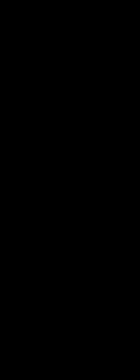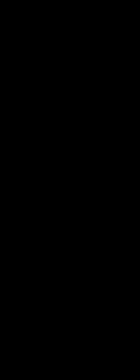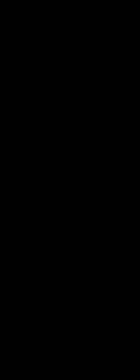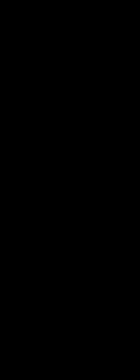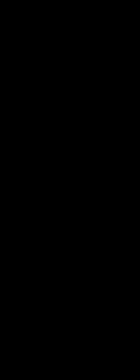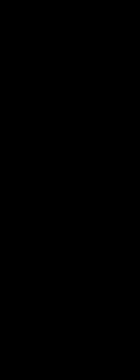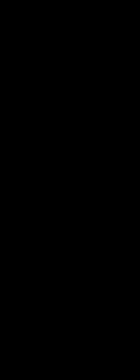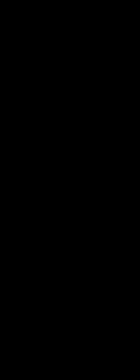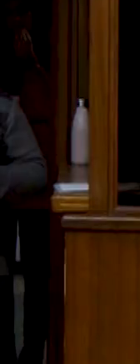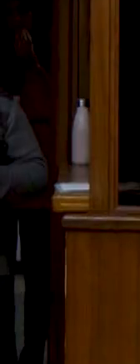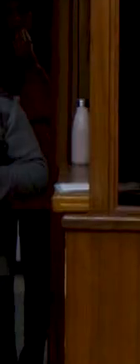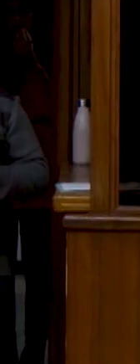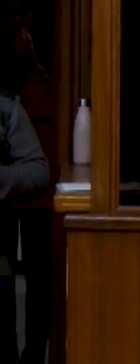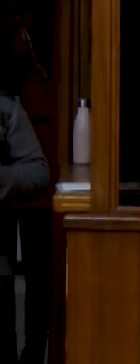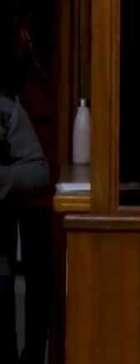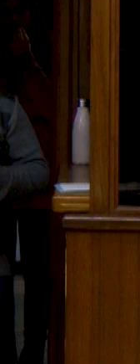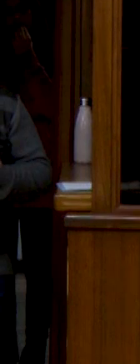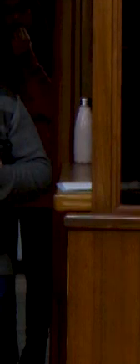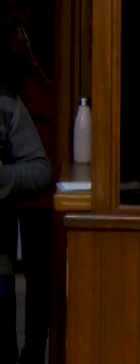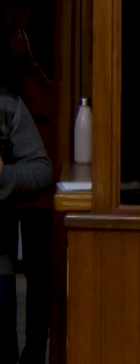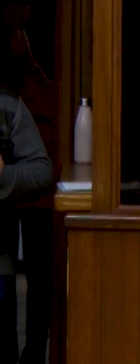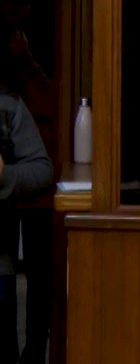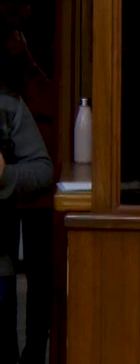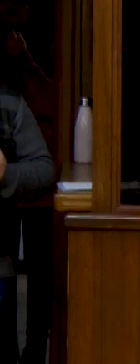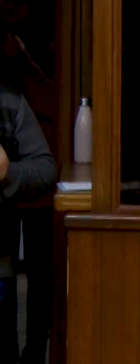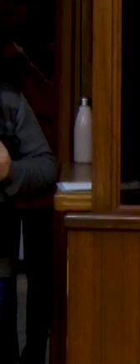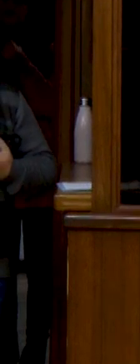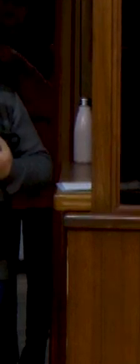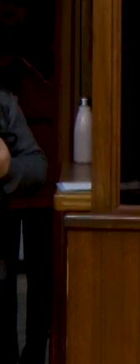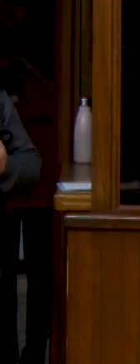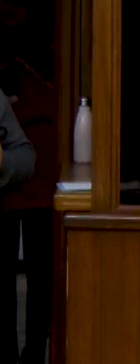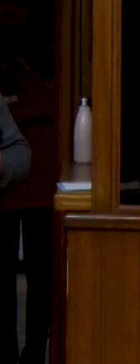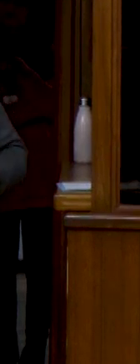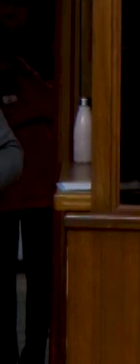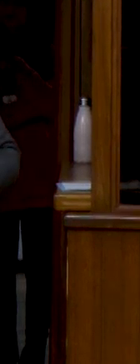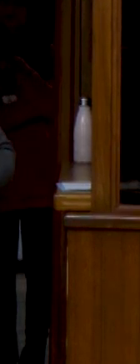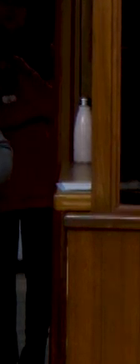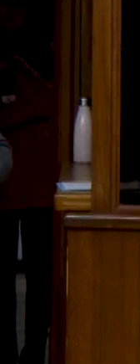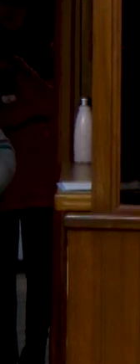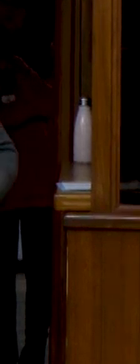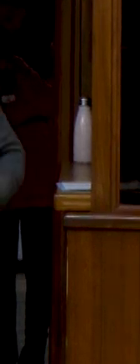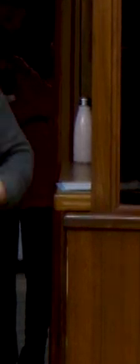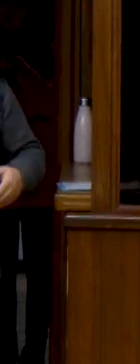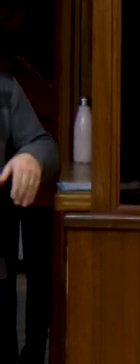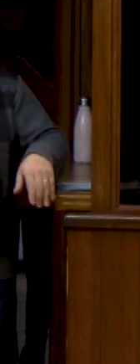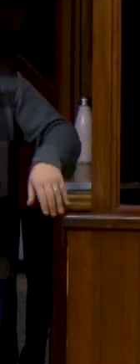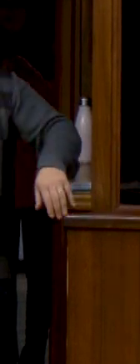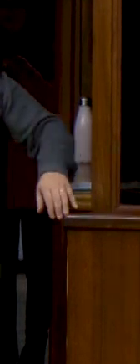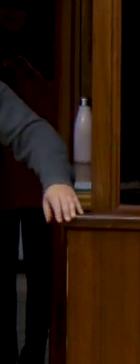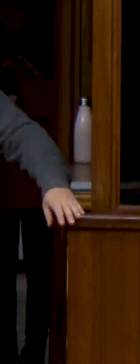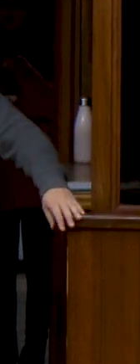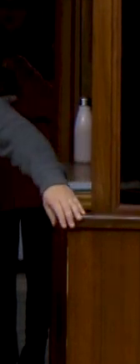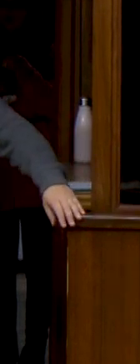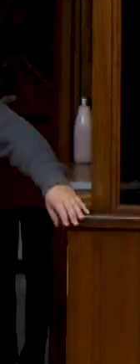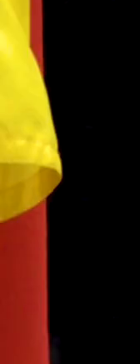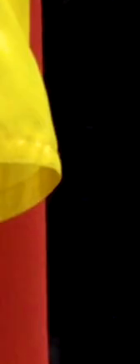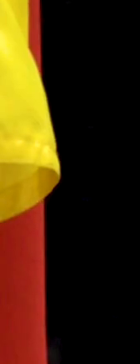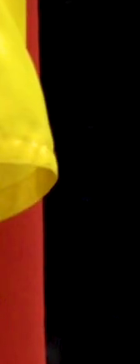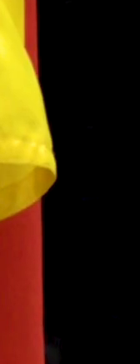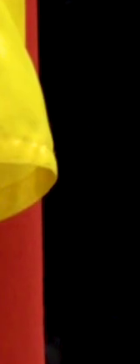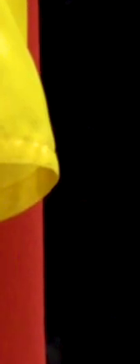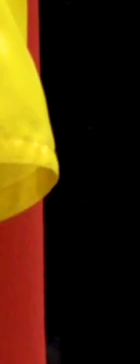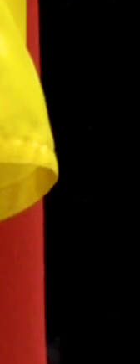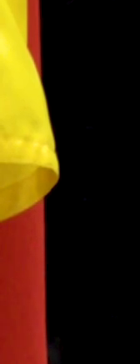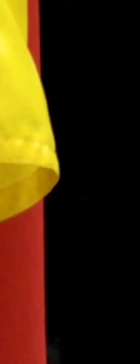África do Sul e Austrália. Apenas o Brasil recebeu de 100 a 200 imigrantes. Até hoje, vários pontos da cultura germânica